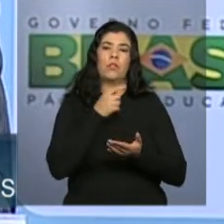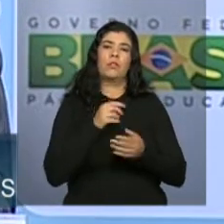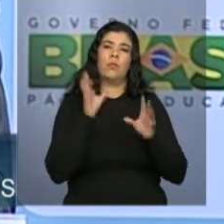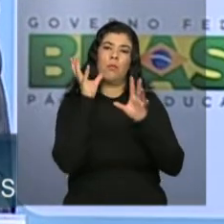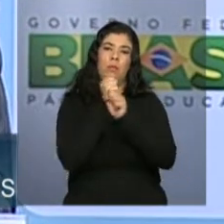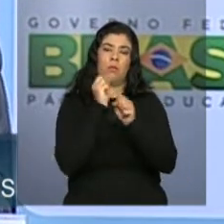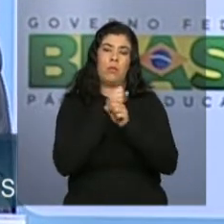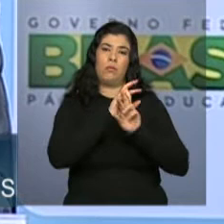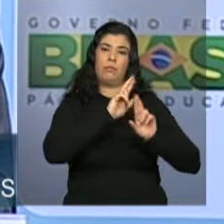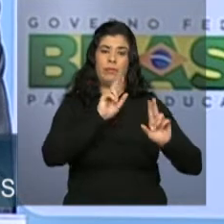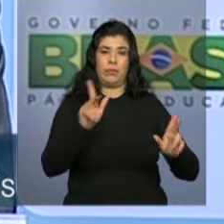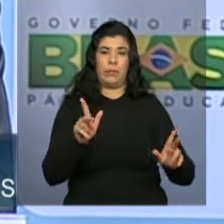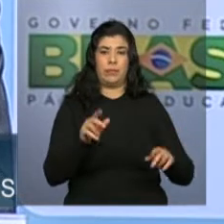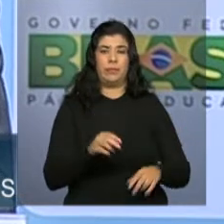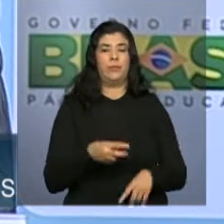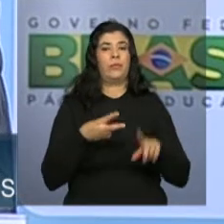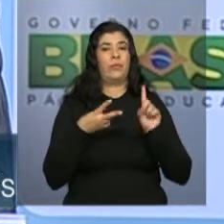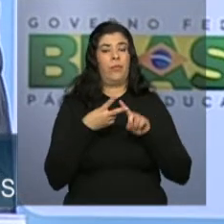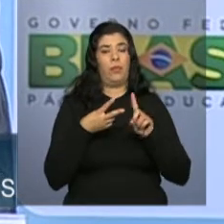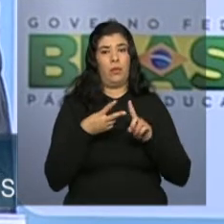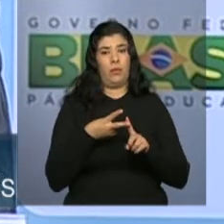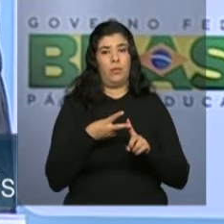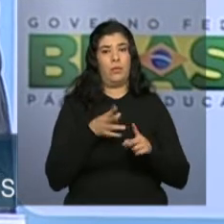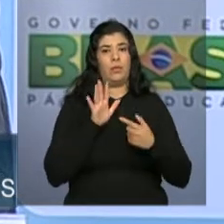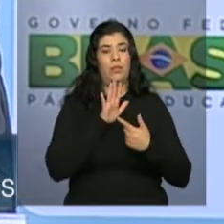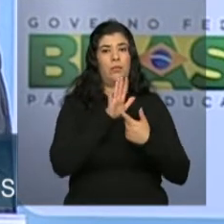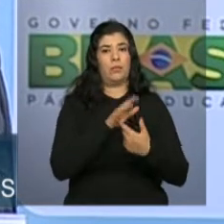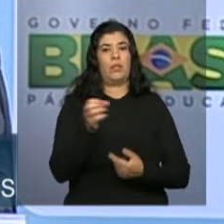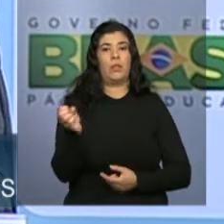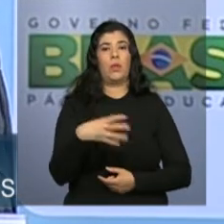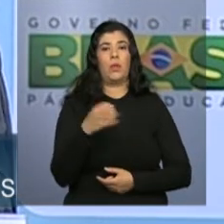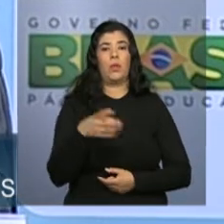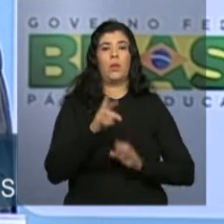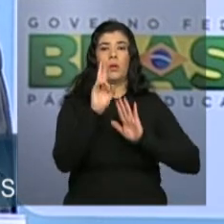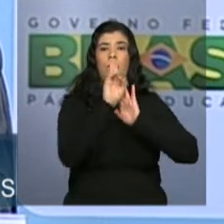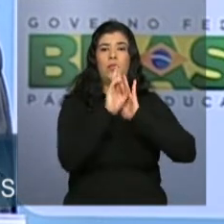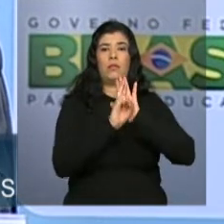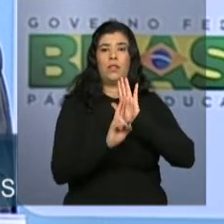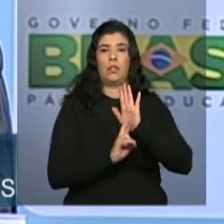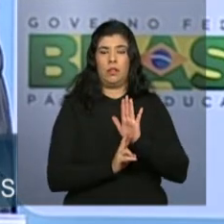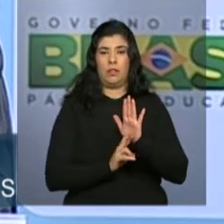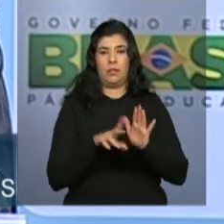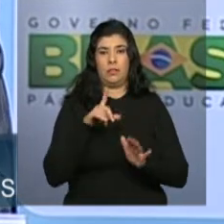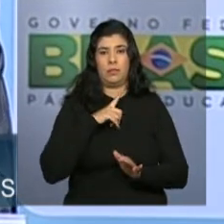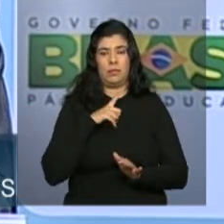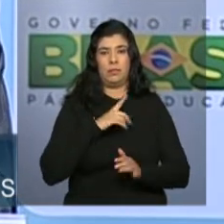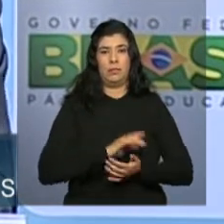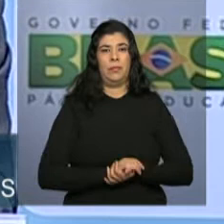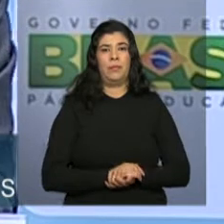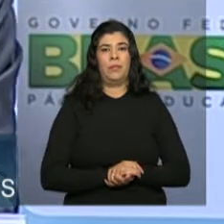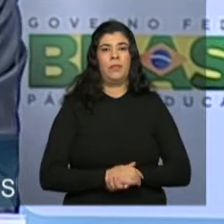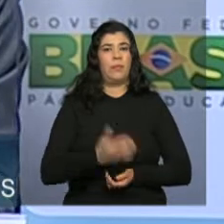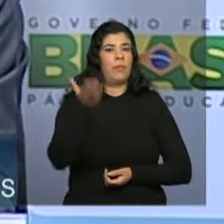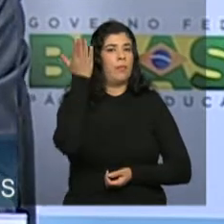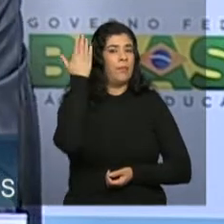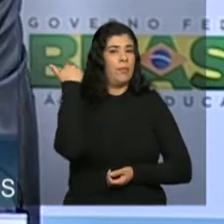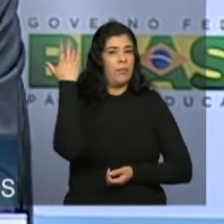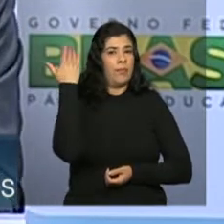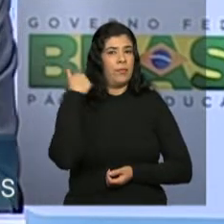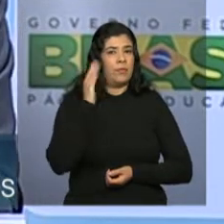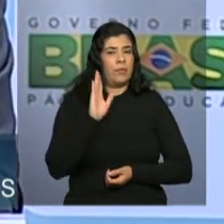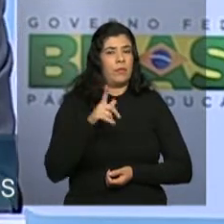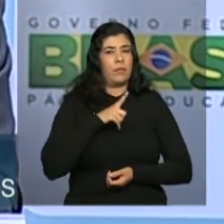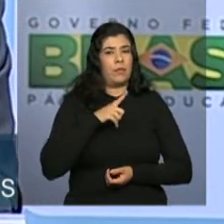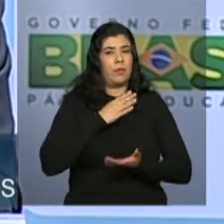diferentes a outra questão diz respeito essas novas regras de regulação do setor né havia Nossa